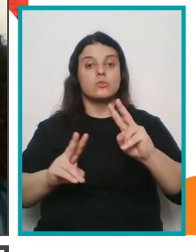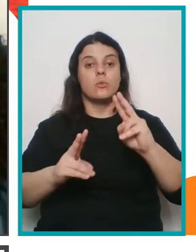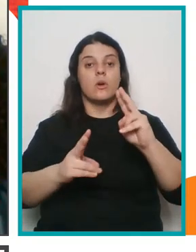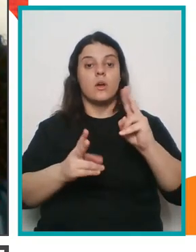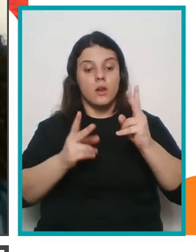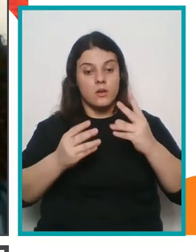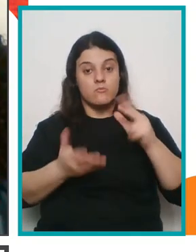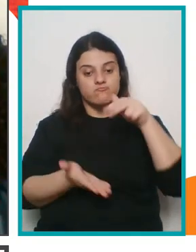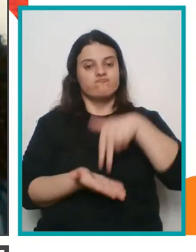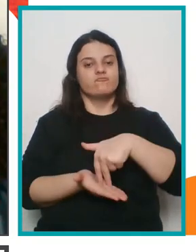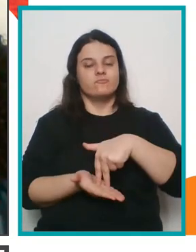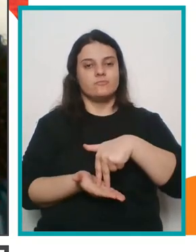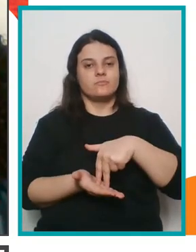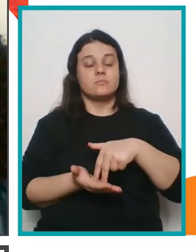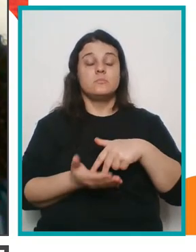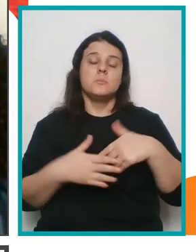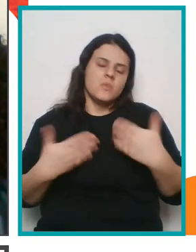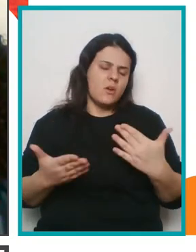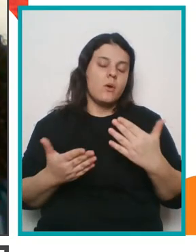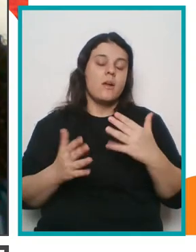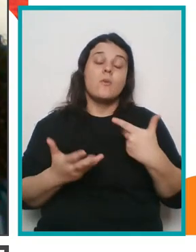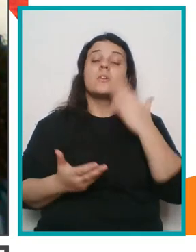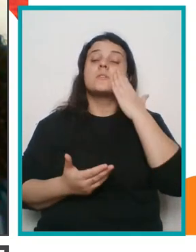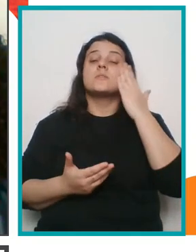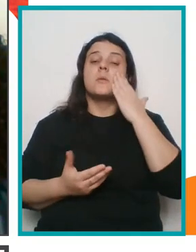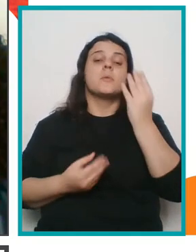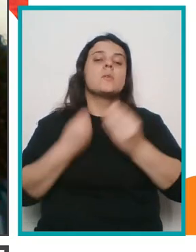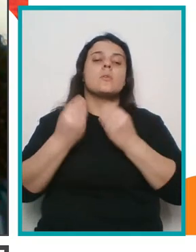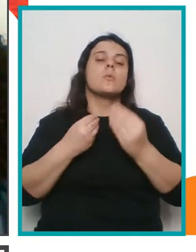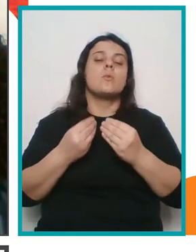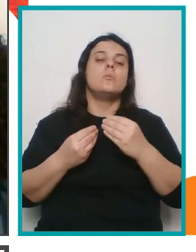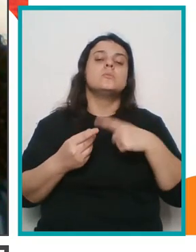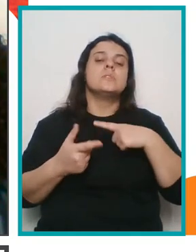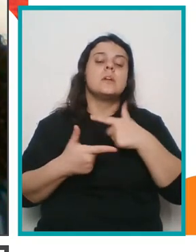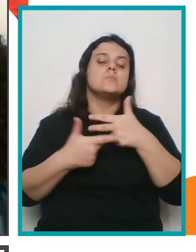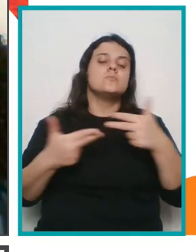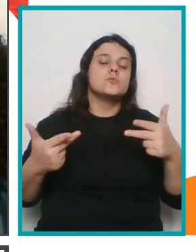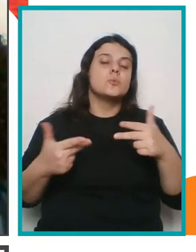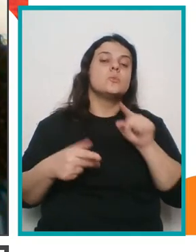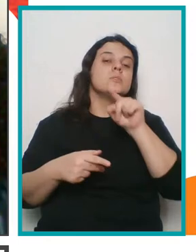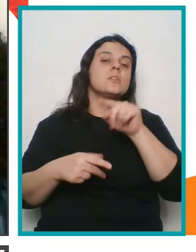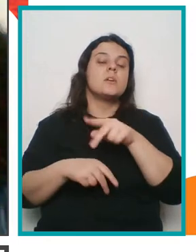diálogo, como é que está a resposta à agenda climática?